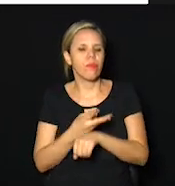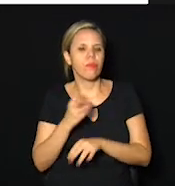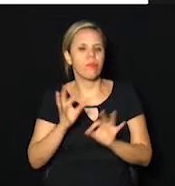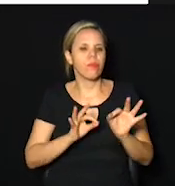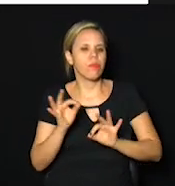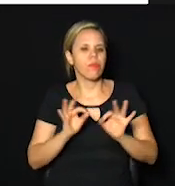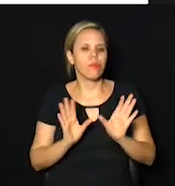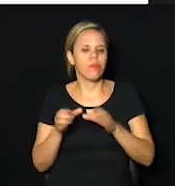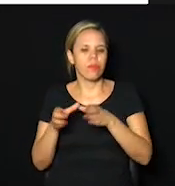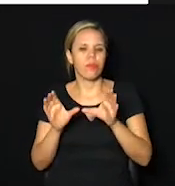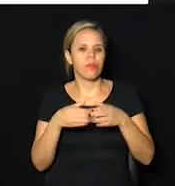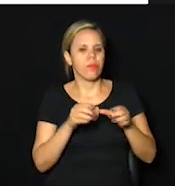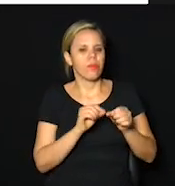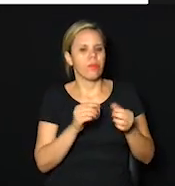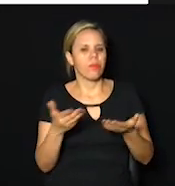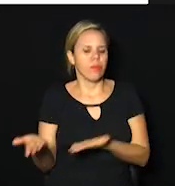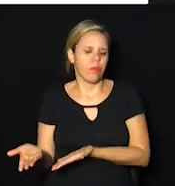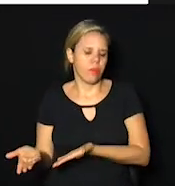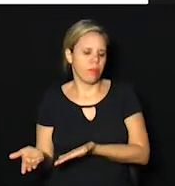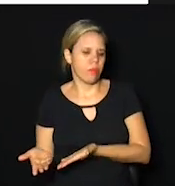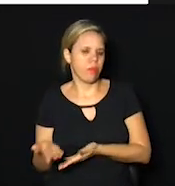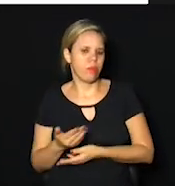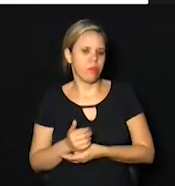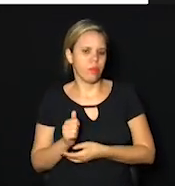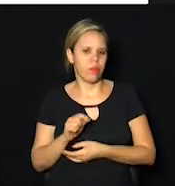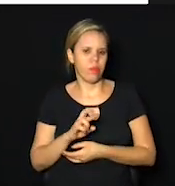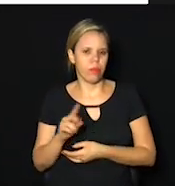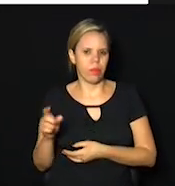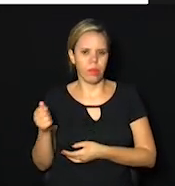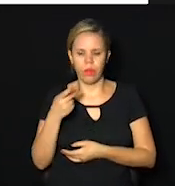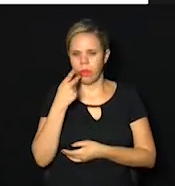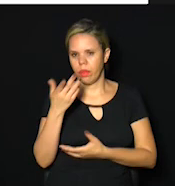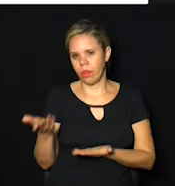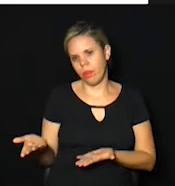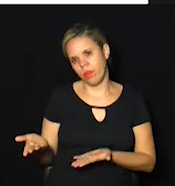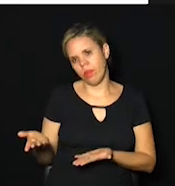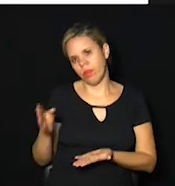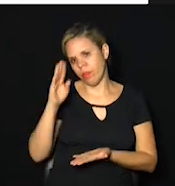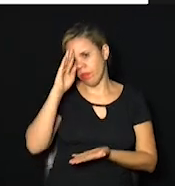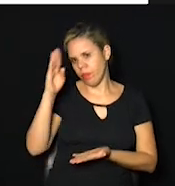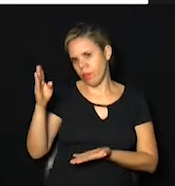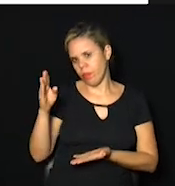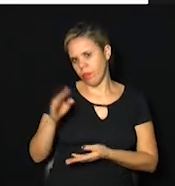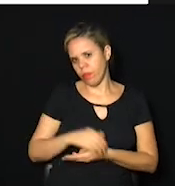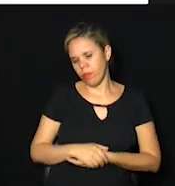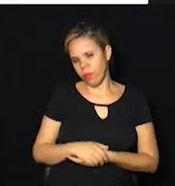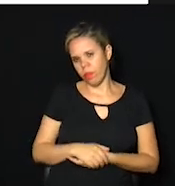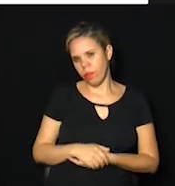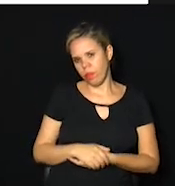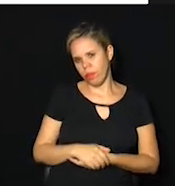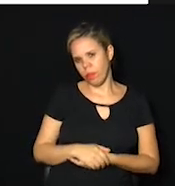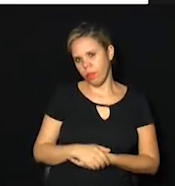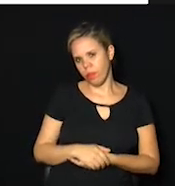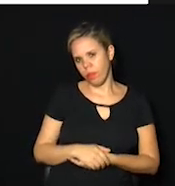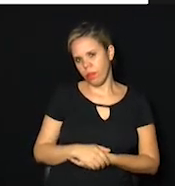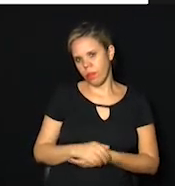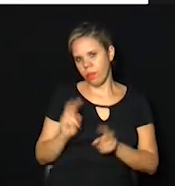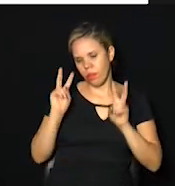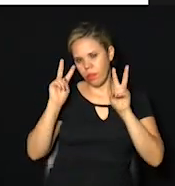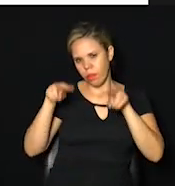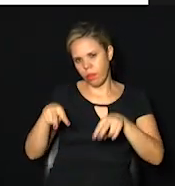a equipe para fazer isso, que o Arruda vai falar muito bem com vocês. Então isso é fundamental, que a gente olhe para